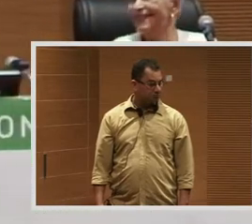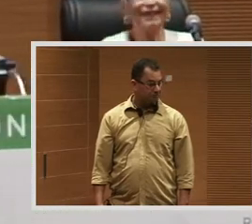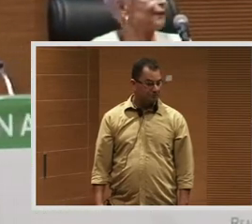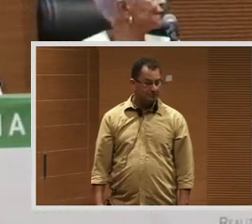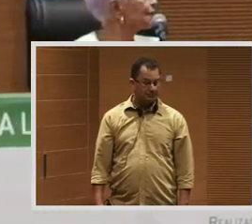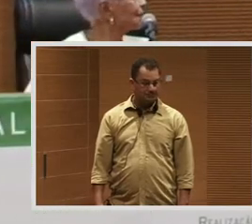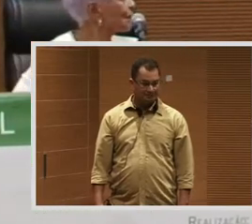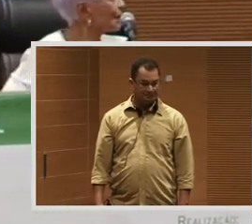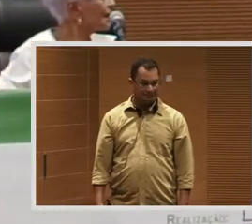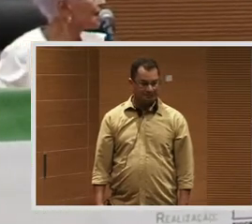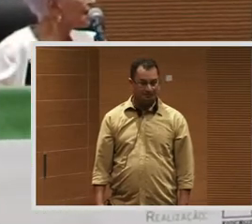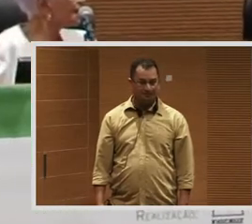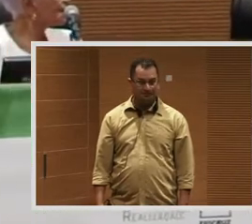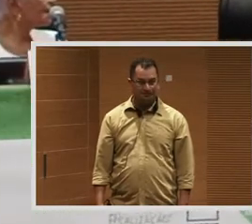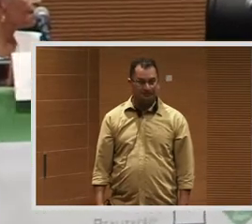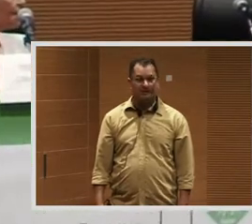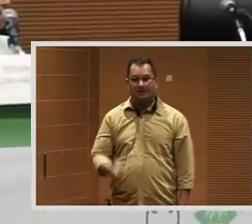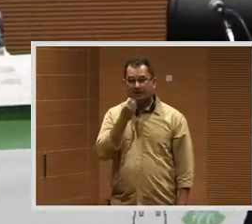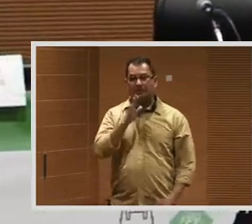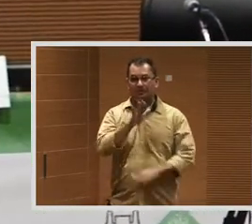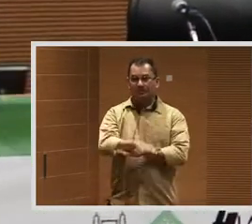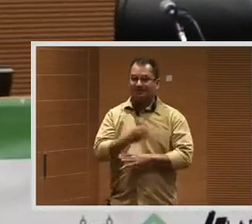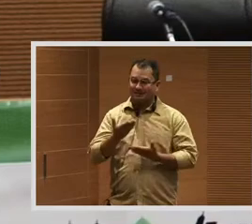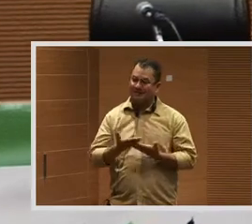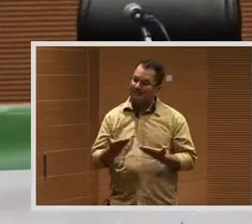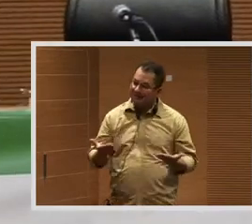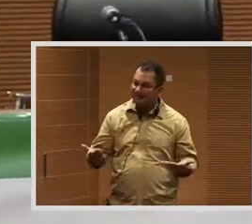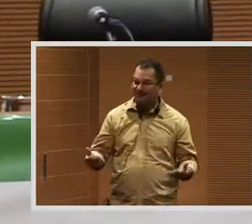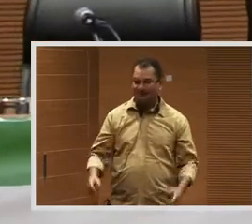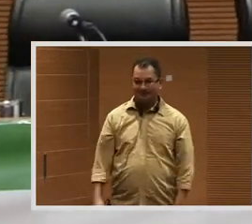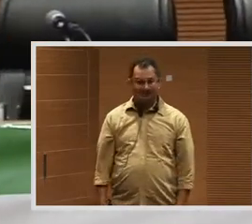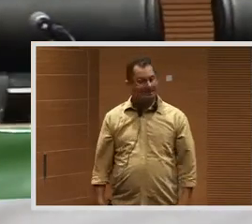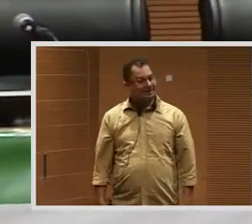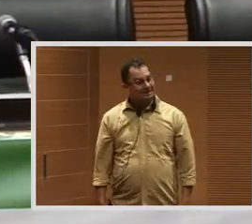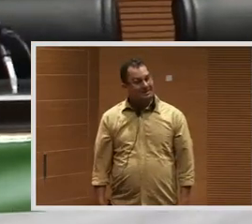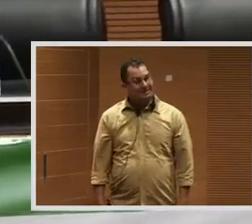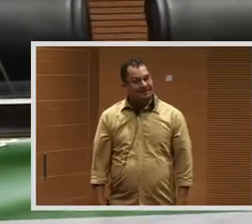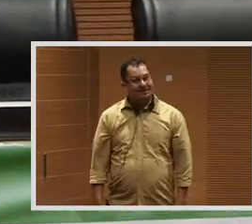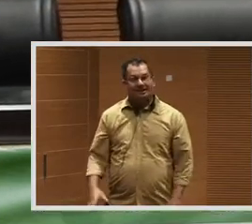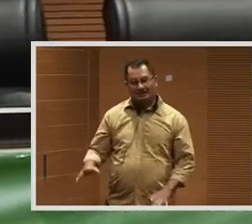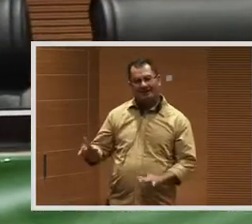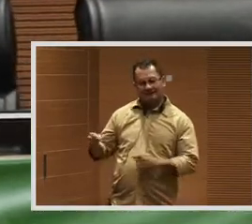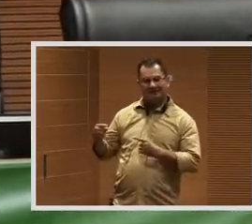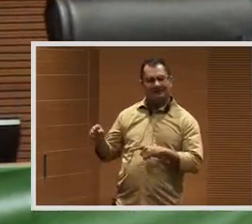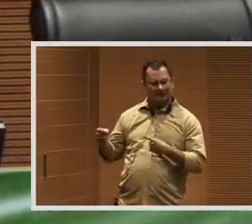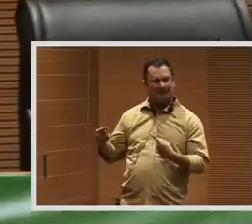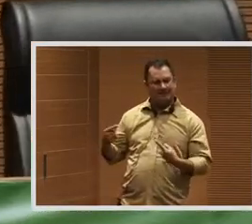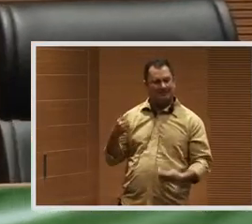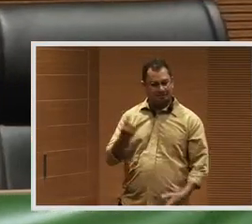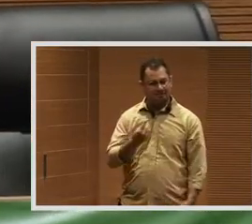Alô, oi. Ai, gente, boa tarde. É a maldade com a gente. Oi.